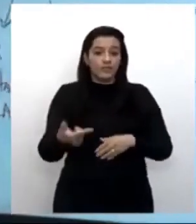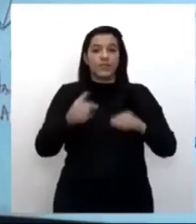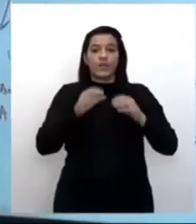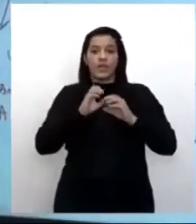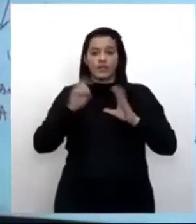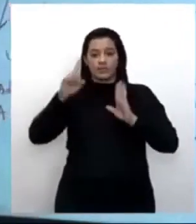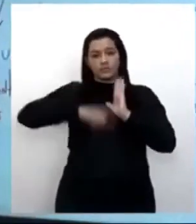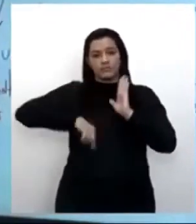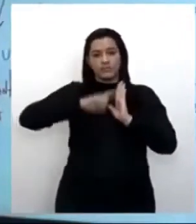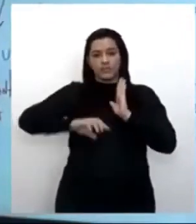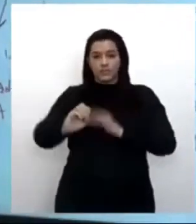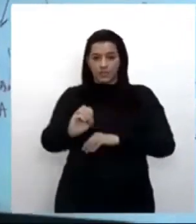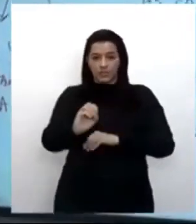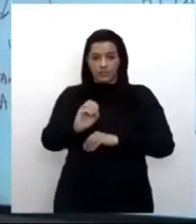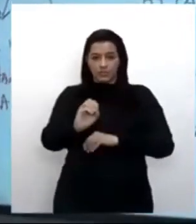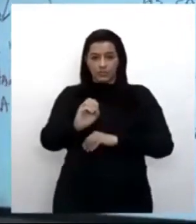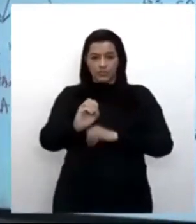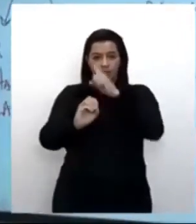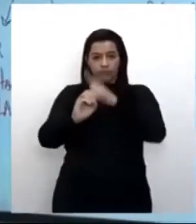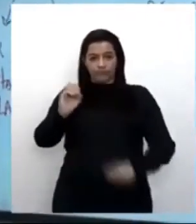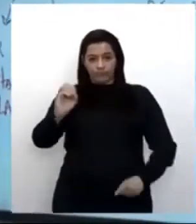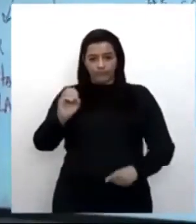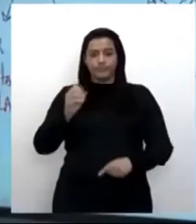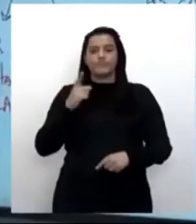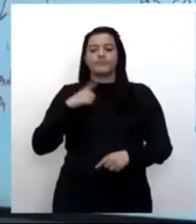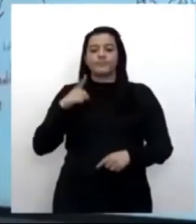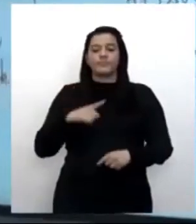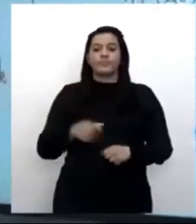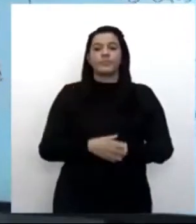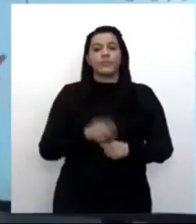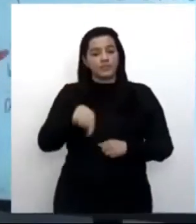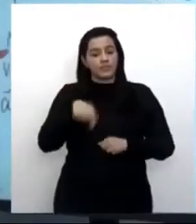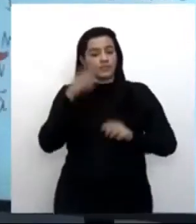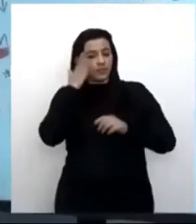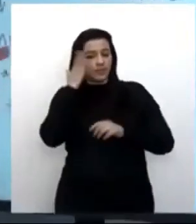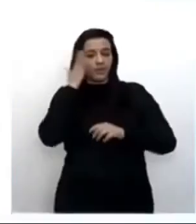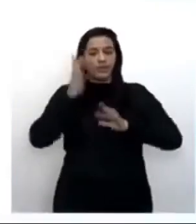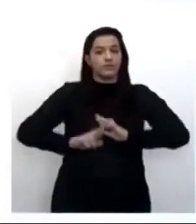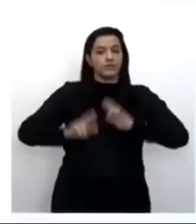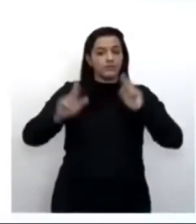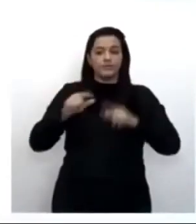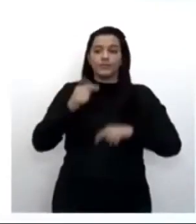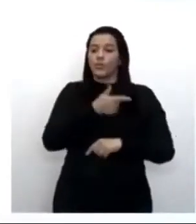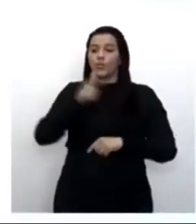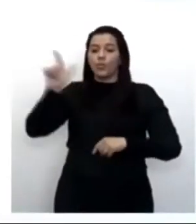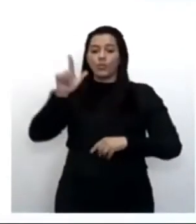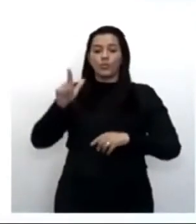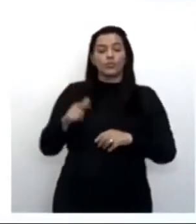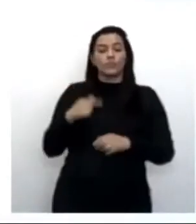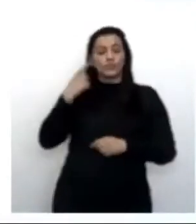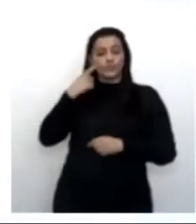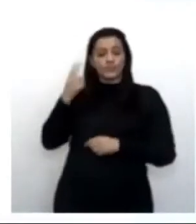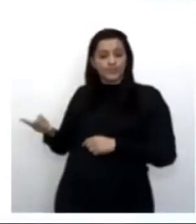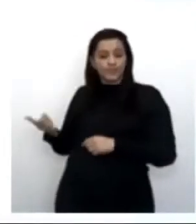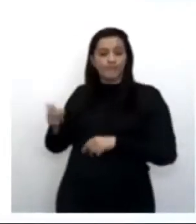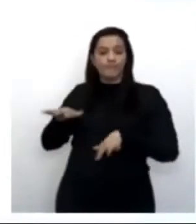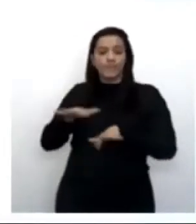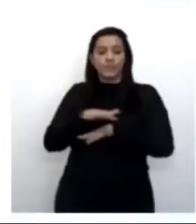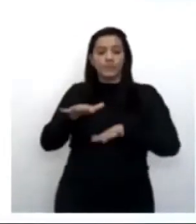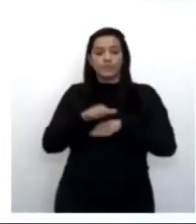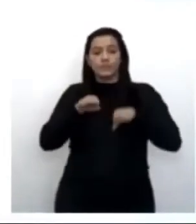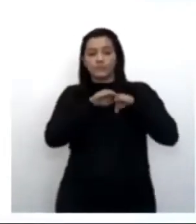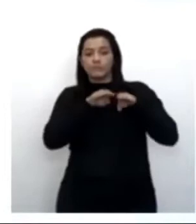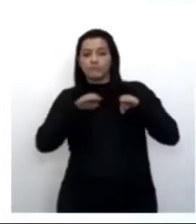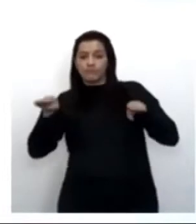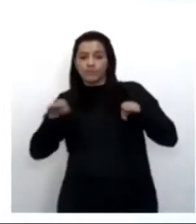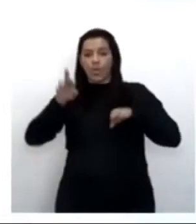nula. Importante isso aí, saber isso aí, tá? A diferença. Outro tipo de movimento que é muito importante aí é o movimento retilíneo